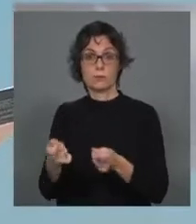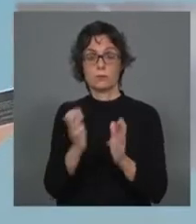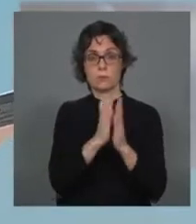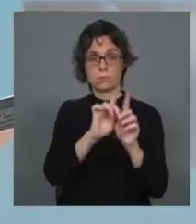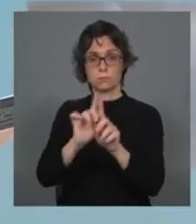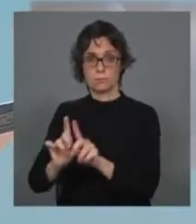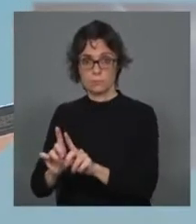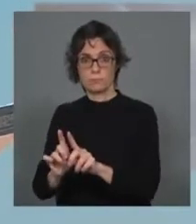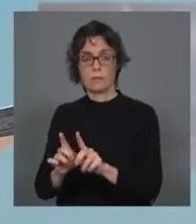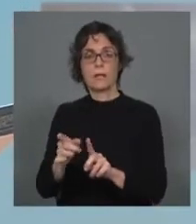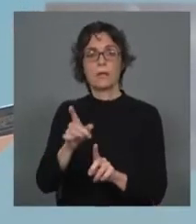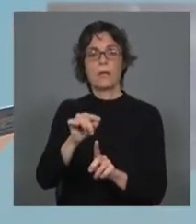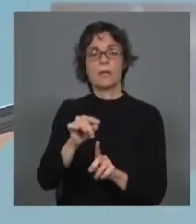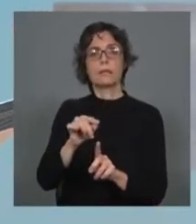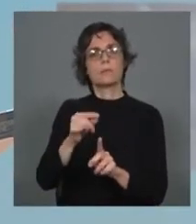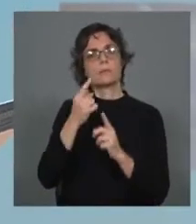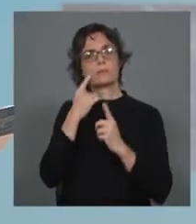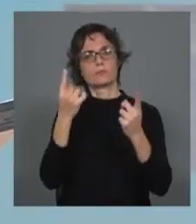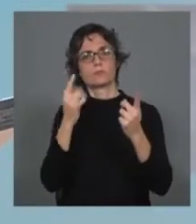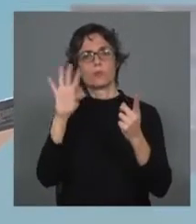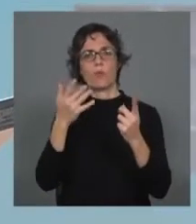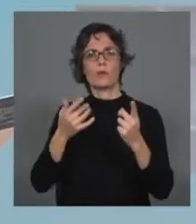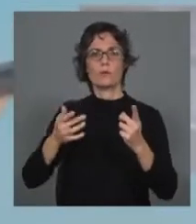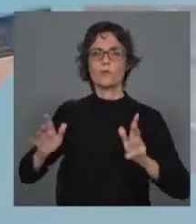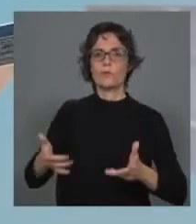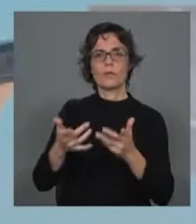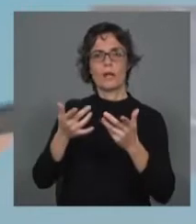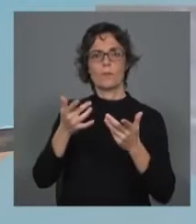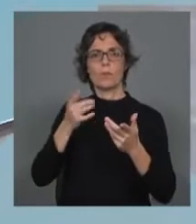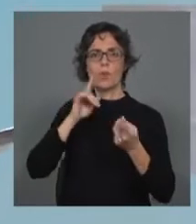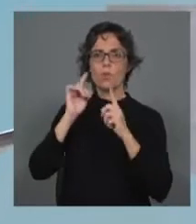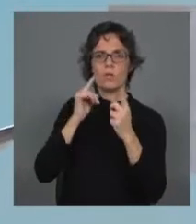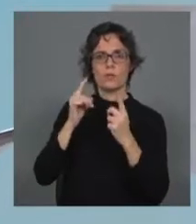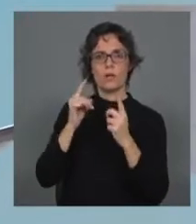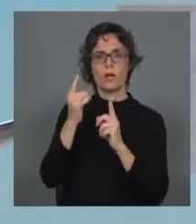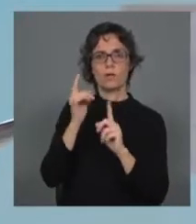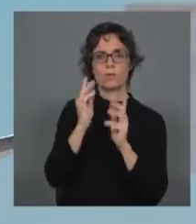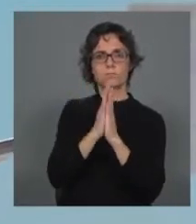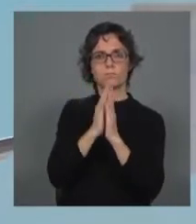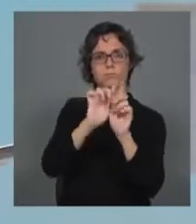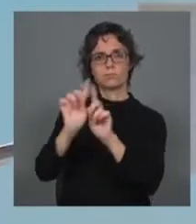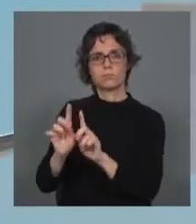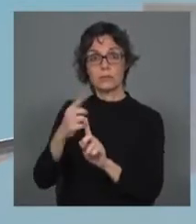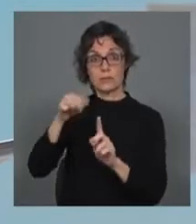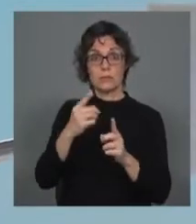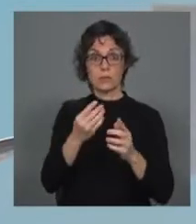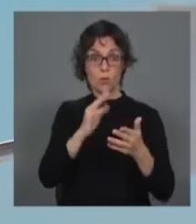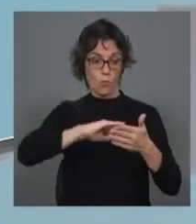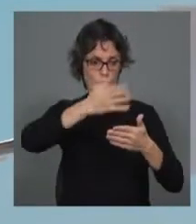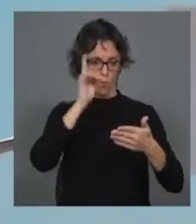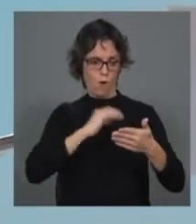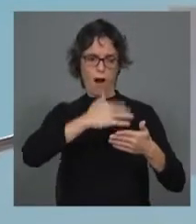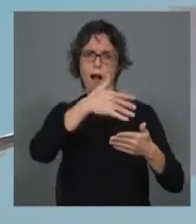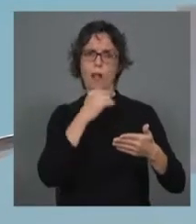religiões, e naquelas iniciativas onde se promove o diálogo interreligioso, está aqui uma ferramenta que pode ajudar a